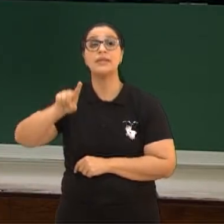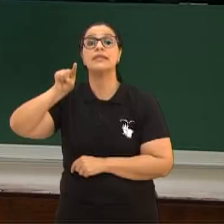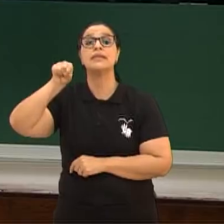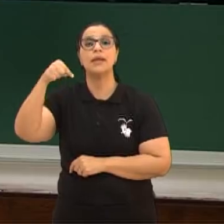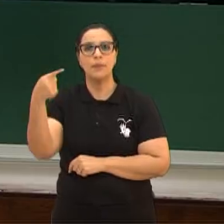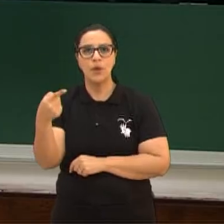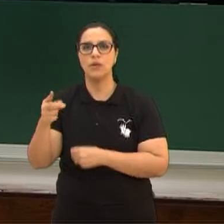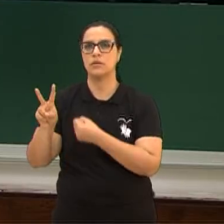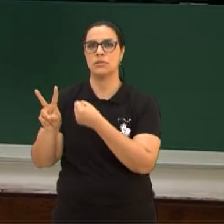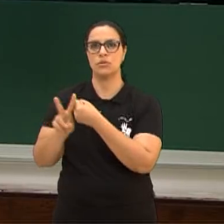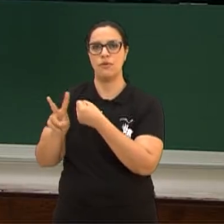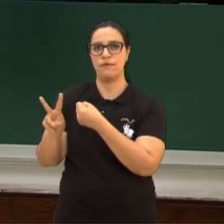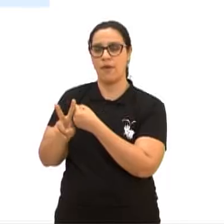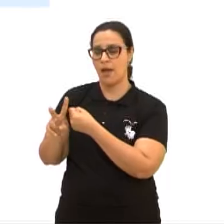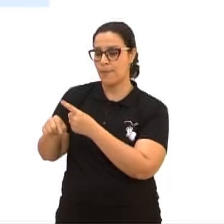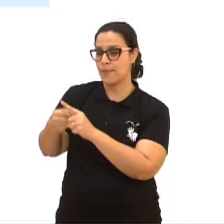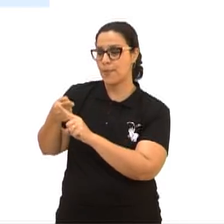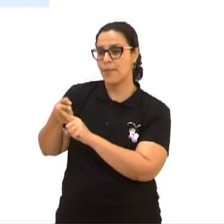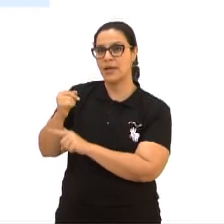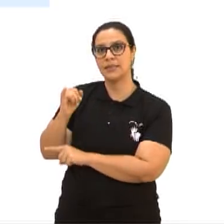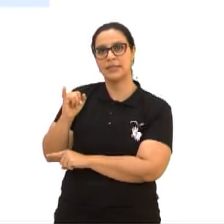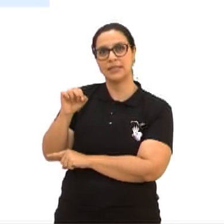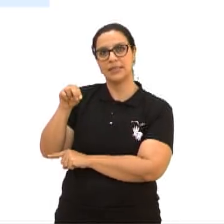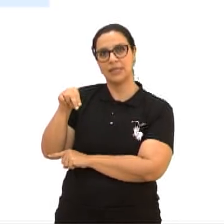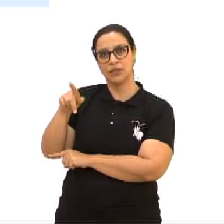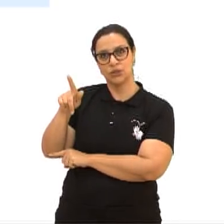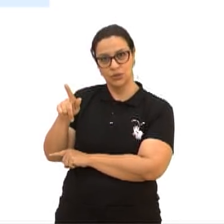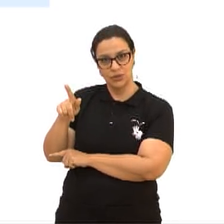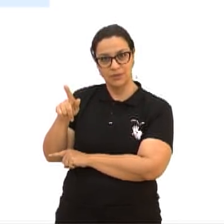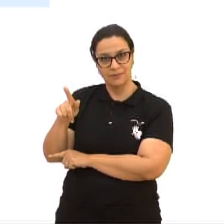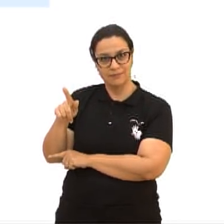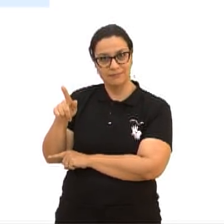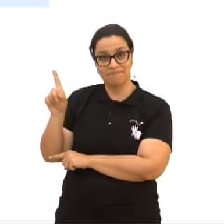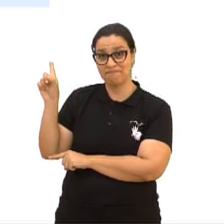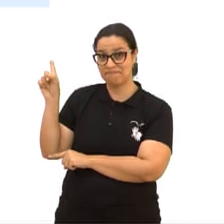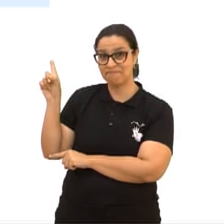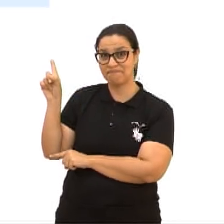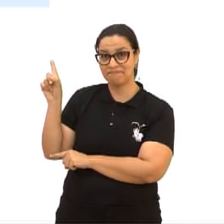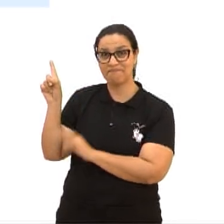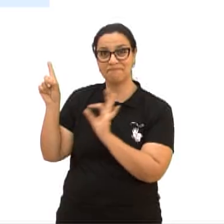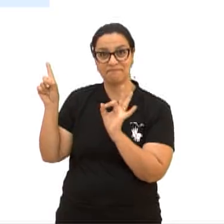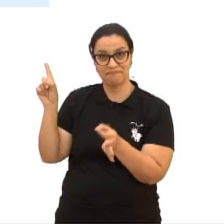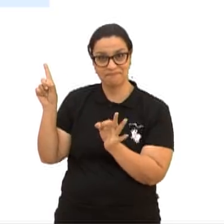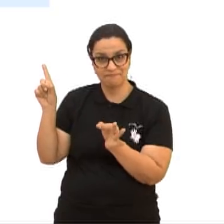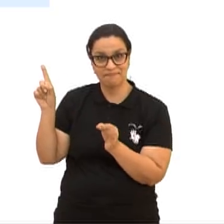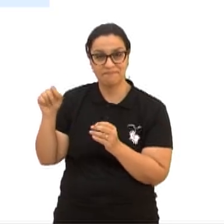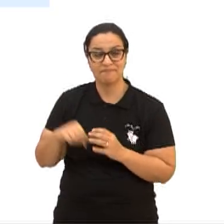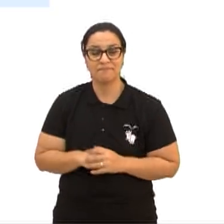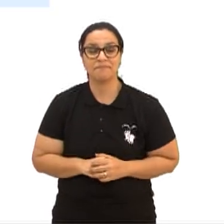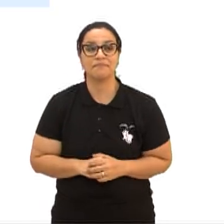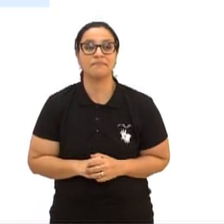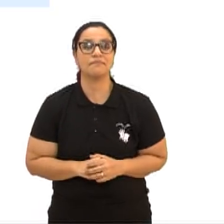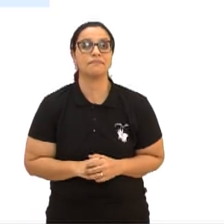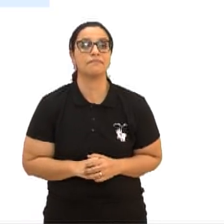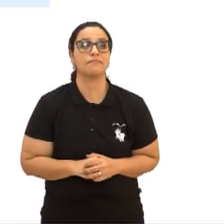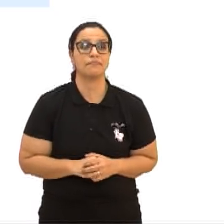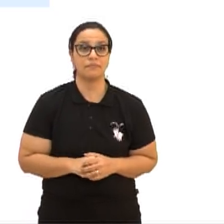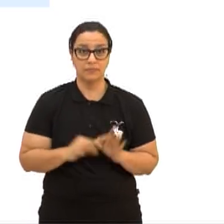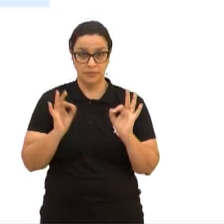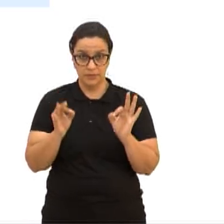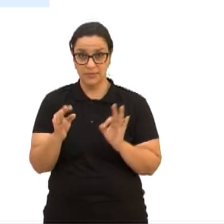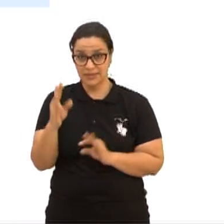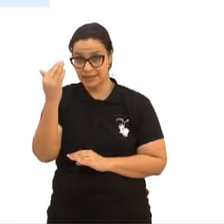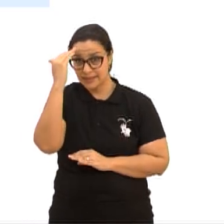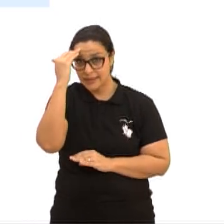not, depois vem o meu verbo principal com o acréscimo do meu ing.